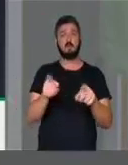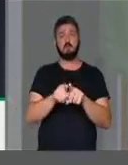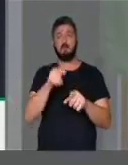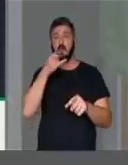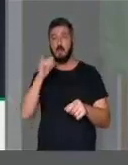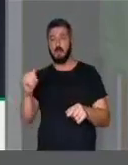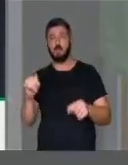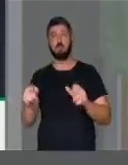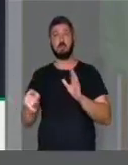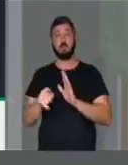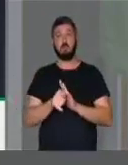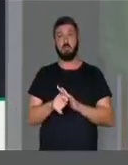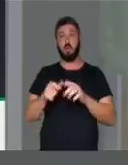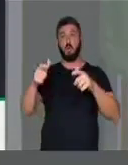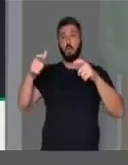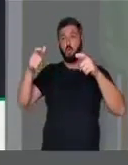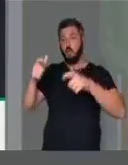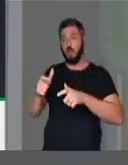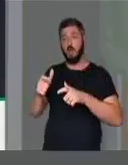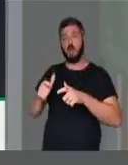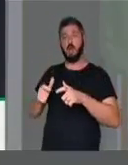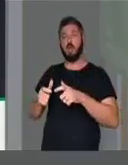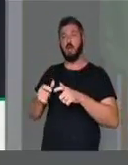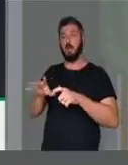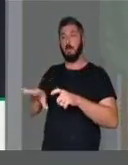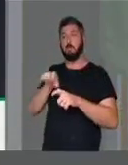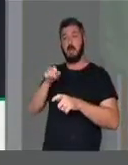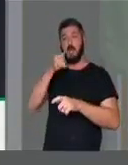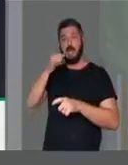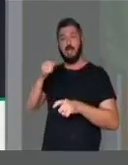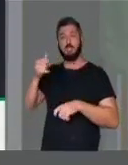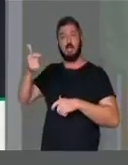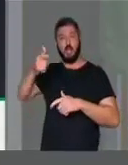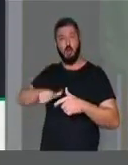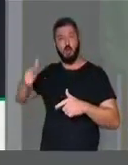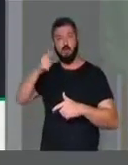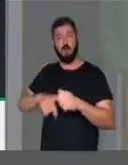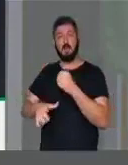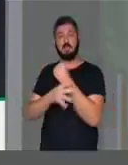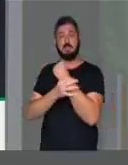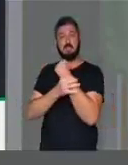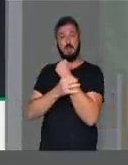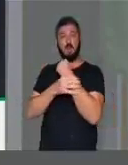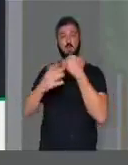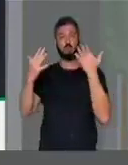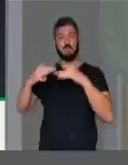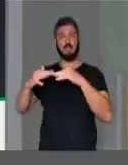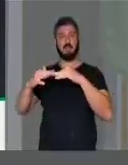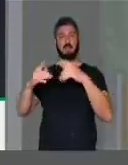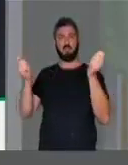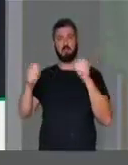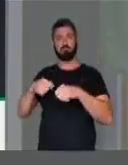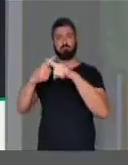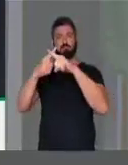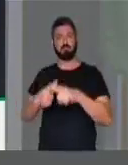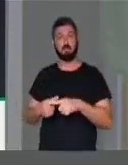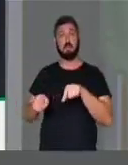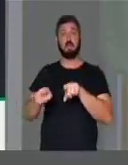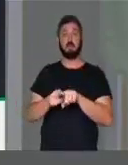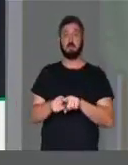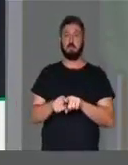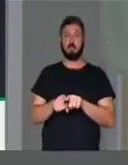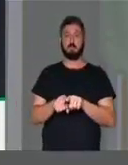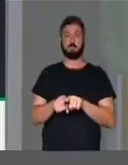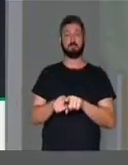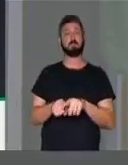de energia a partir de fontes renováveis, de forma sustentável, eficiente, competitiva e